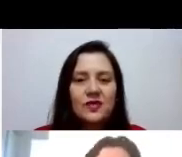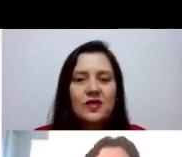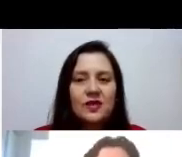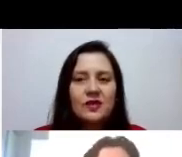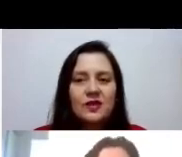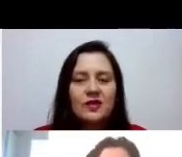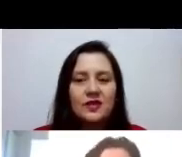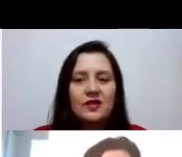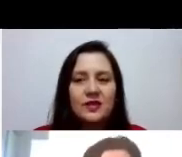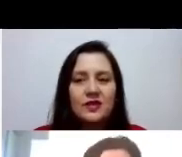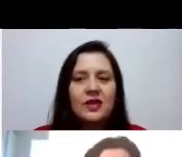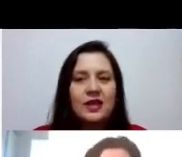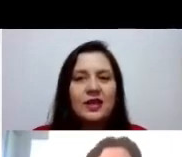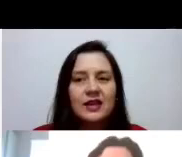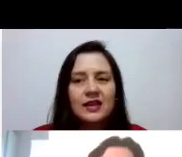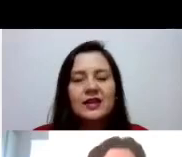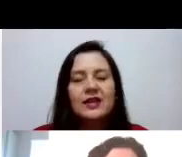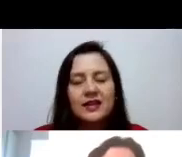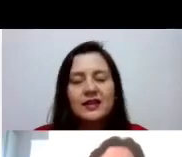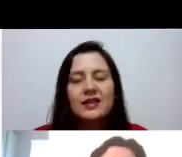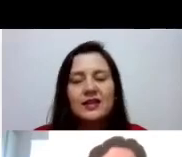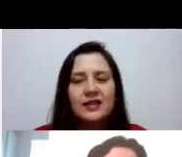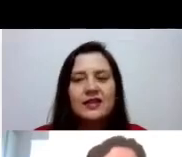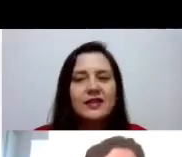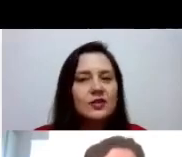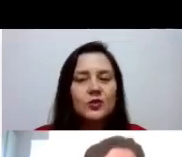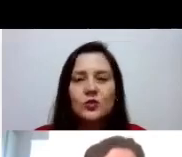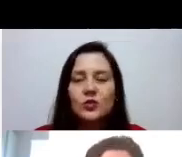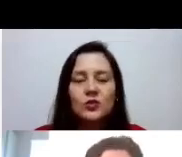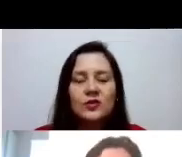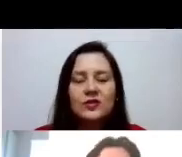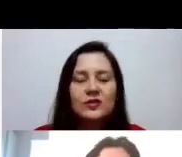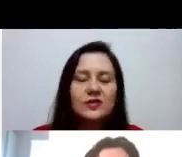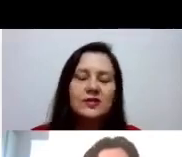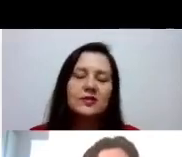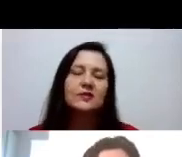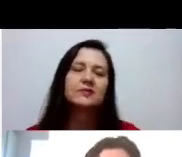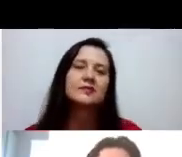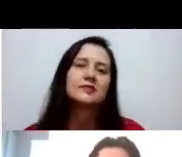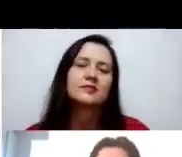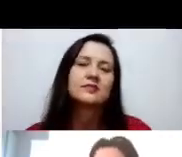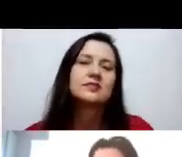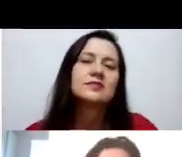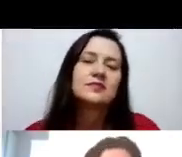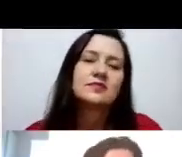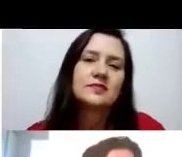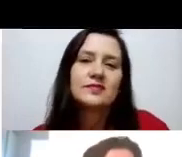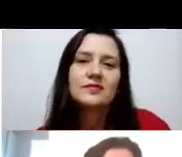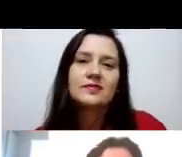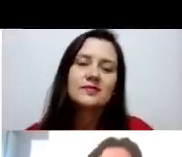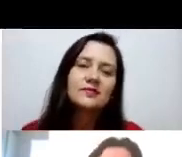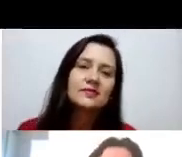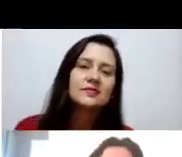pessoas constantemente motivadas. E a gente fala que motivação não é só financeiro. Muitas vezes, muito obrigada, parabéns pelo